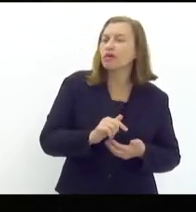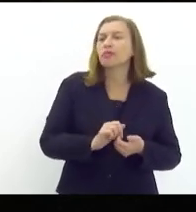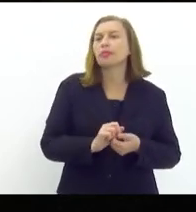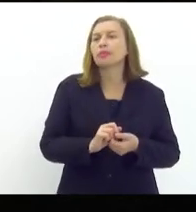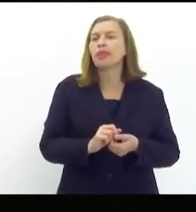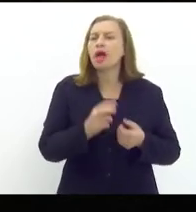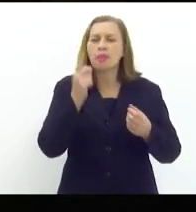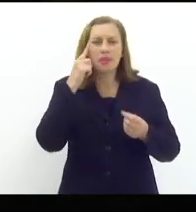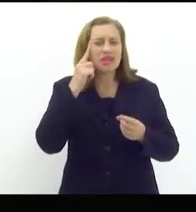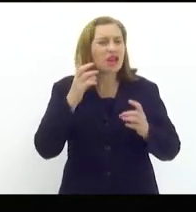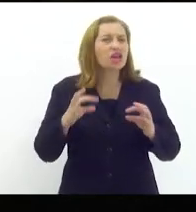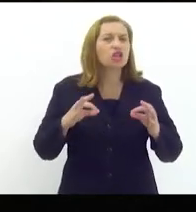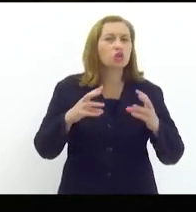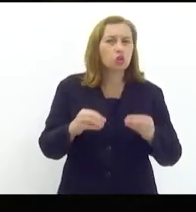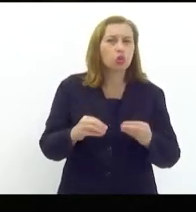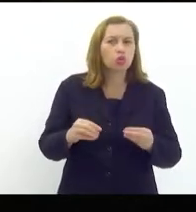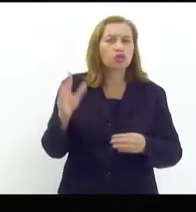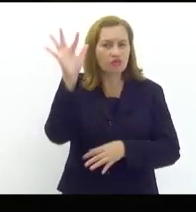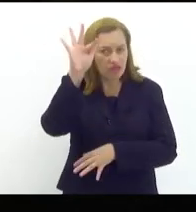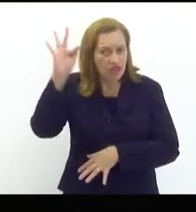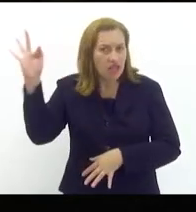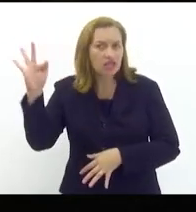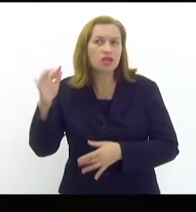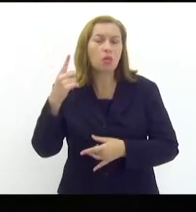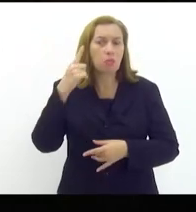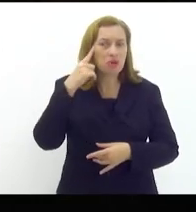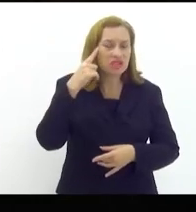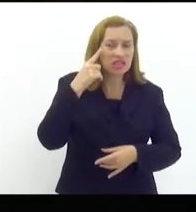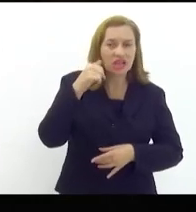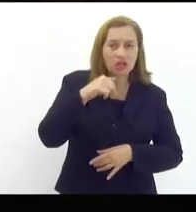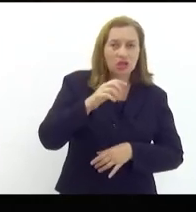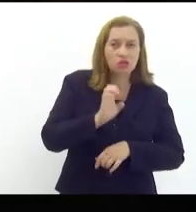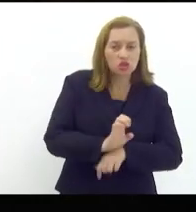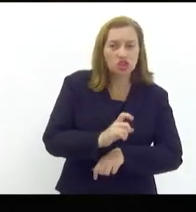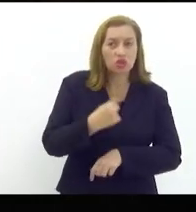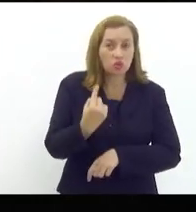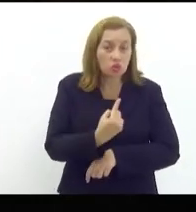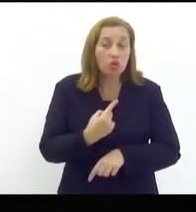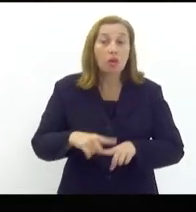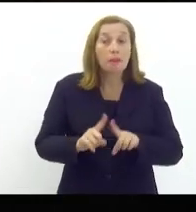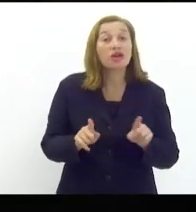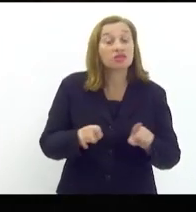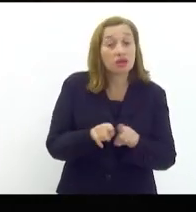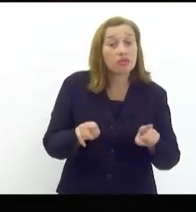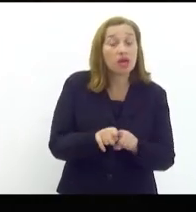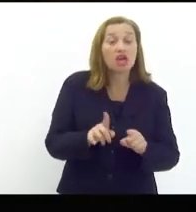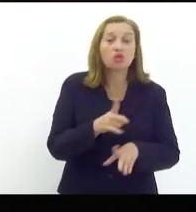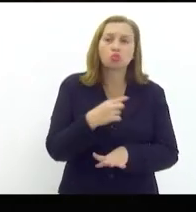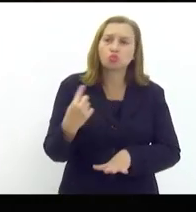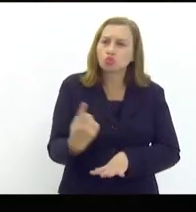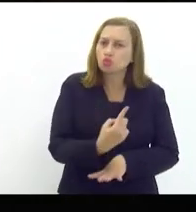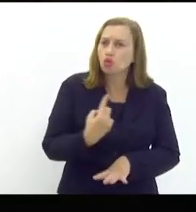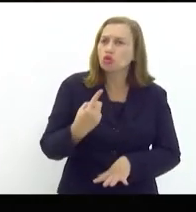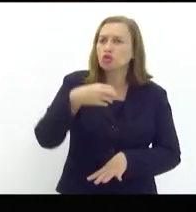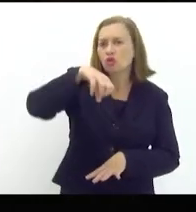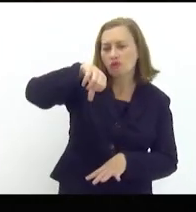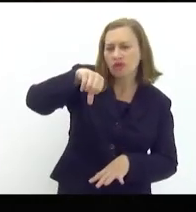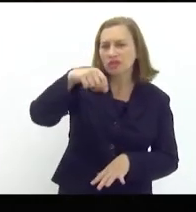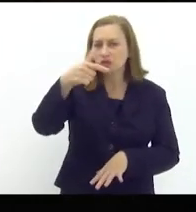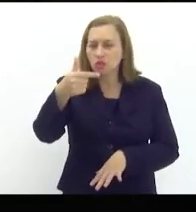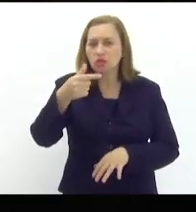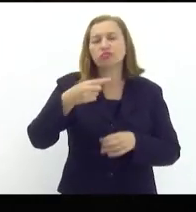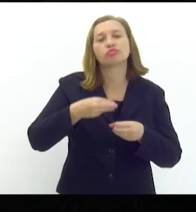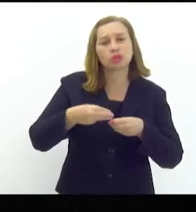todos os dentes federativos nem tem que pensar aqui no nosso estado mas também nos nossos 92